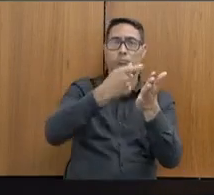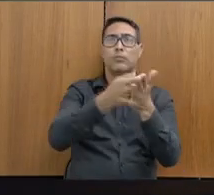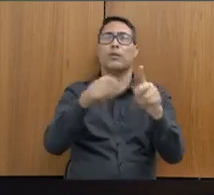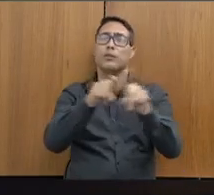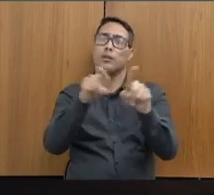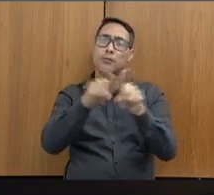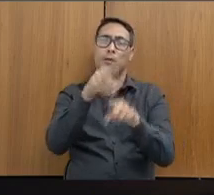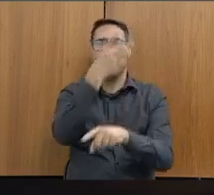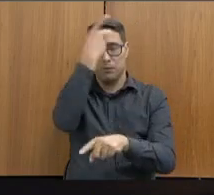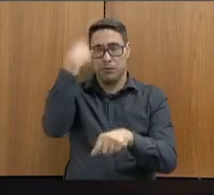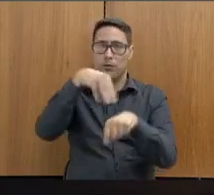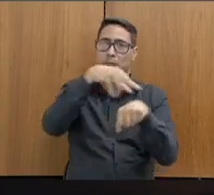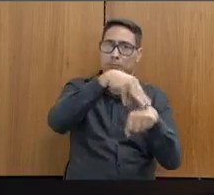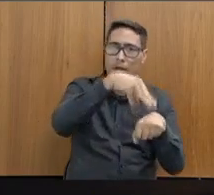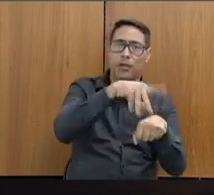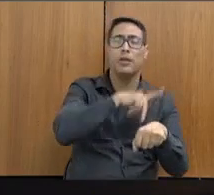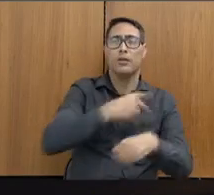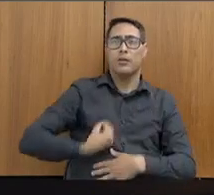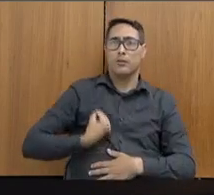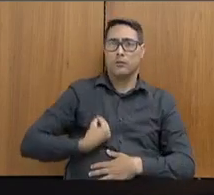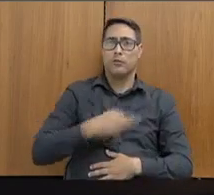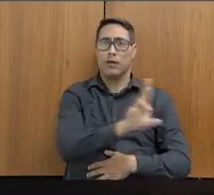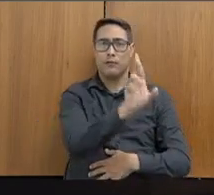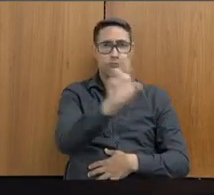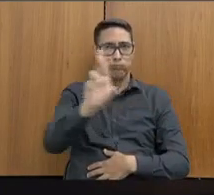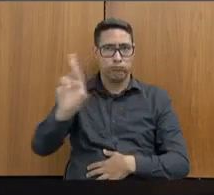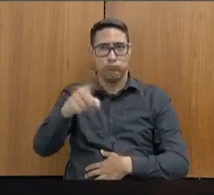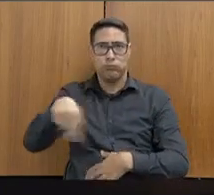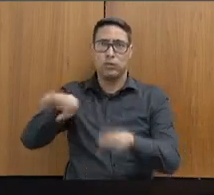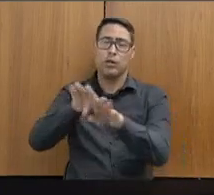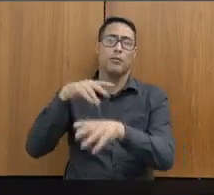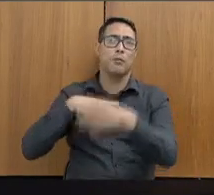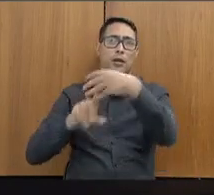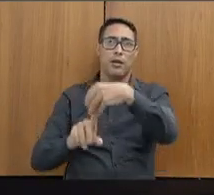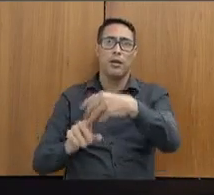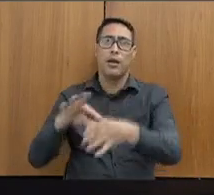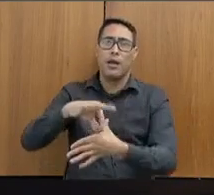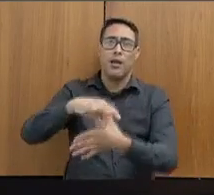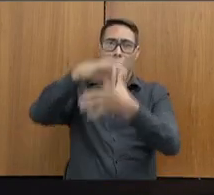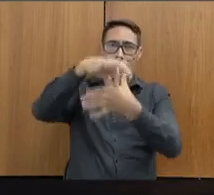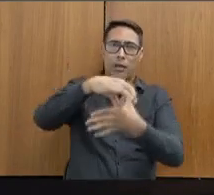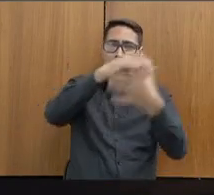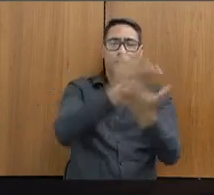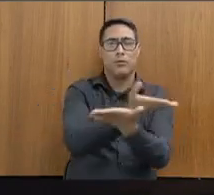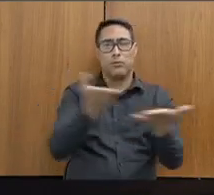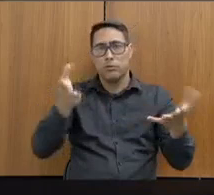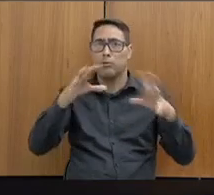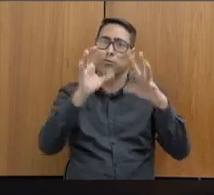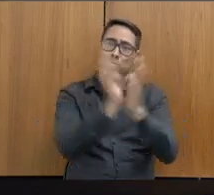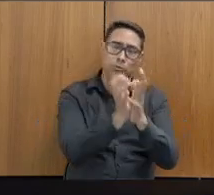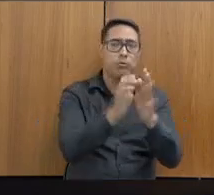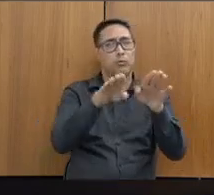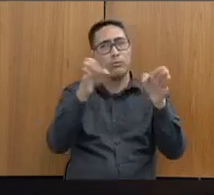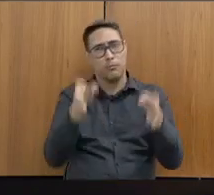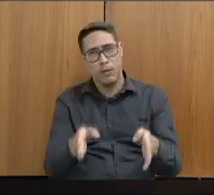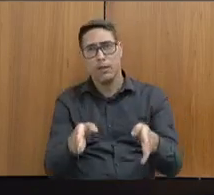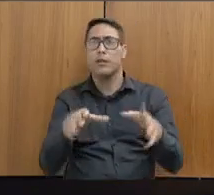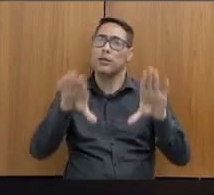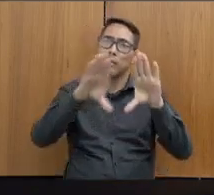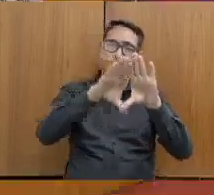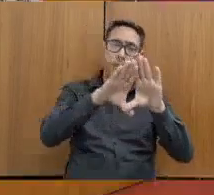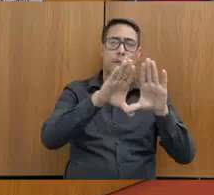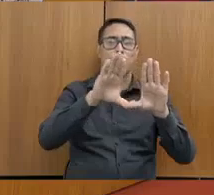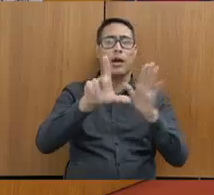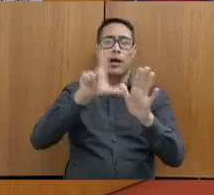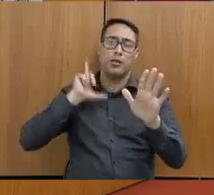membros das comissões participantes por ordem de inscrição, líderes por ordem de inscrição, membros da mesa da Assembleia por ordem de inscrição.